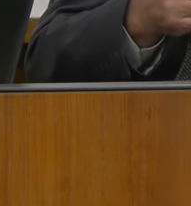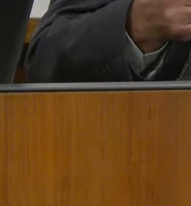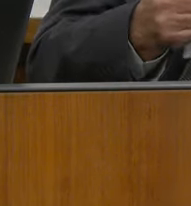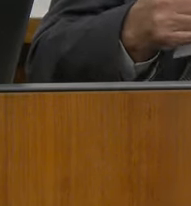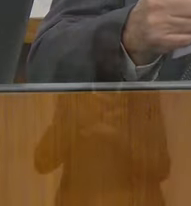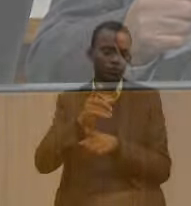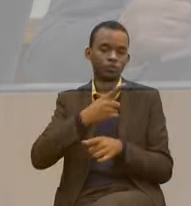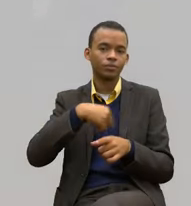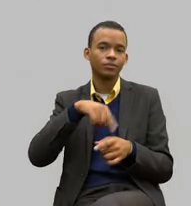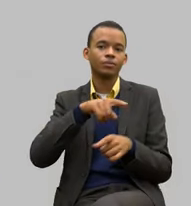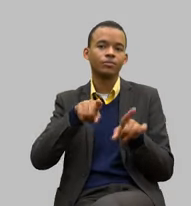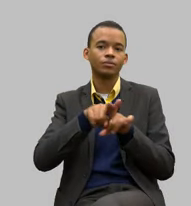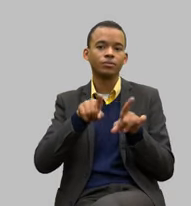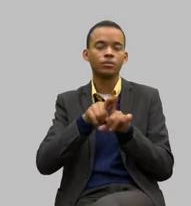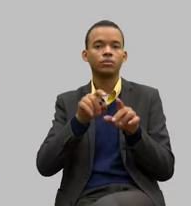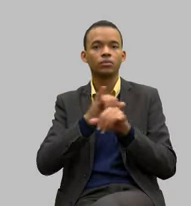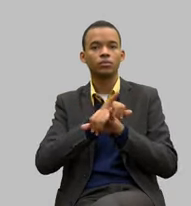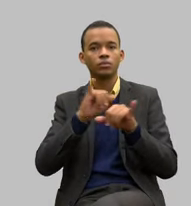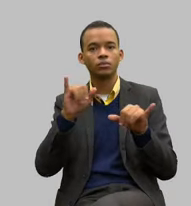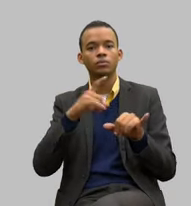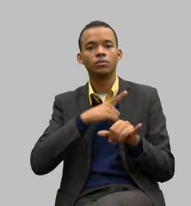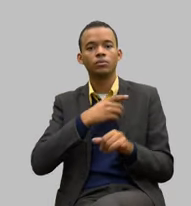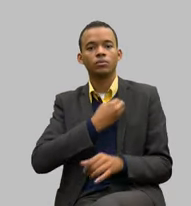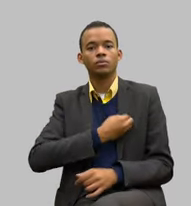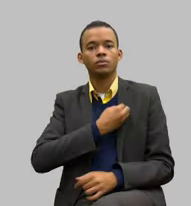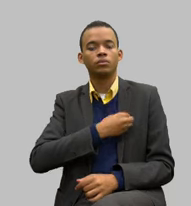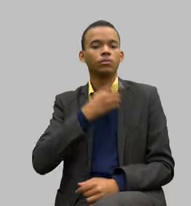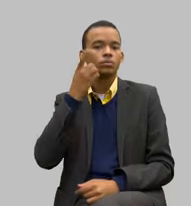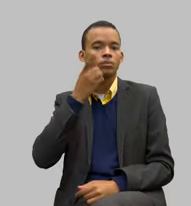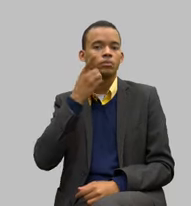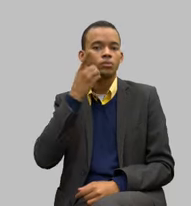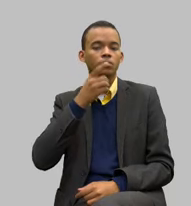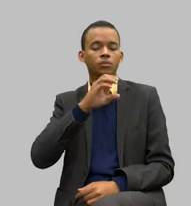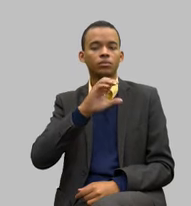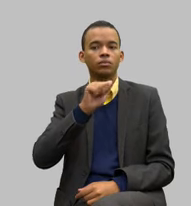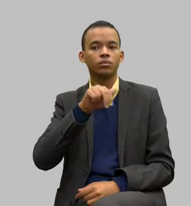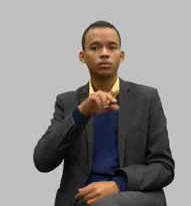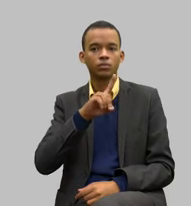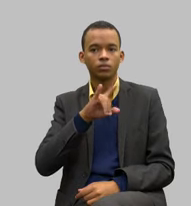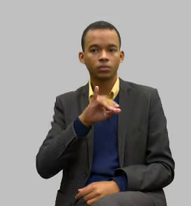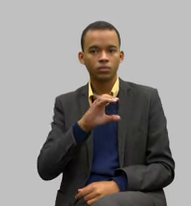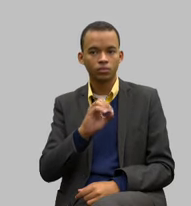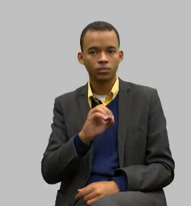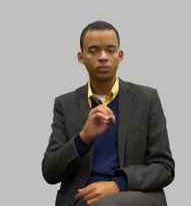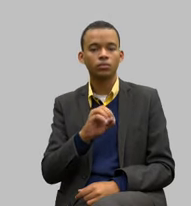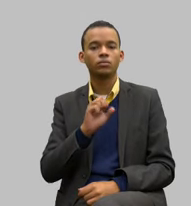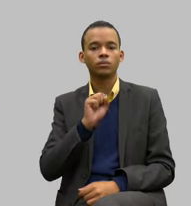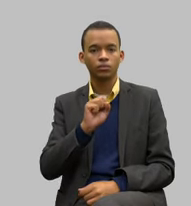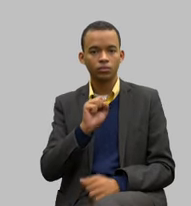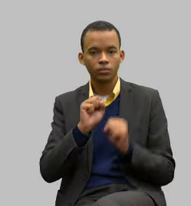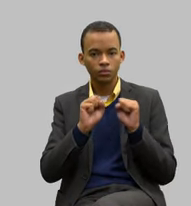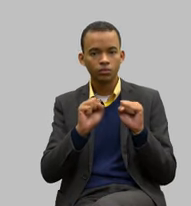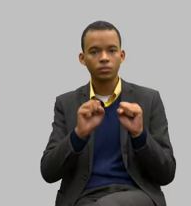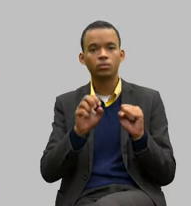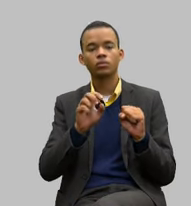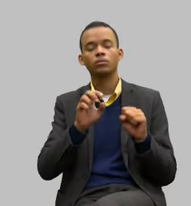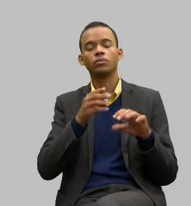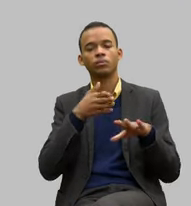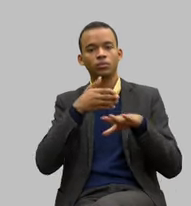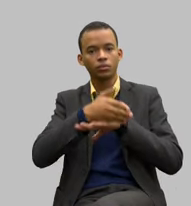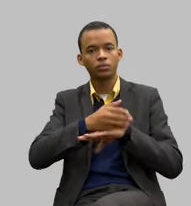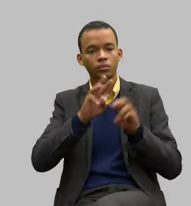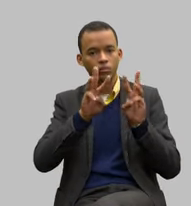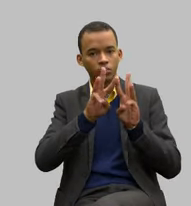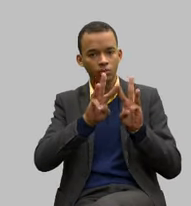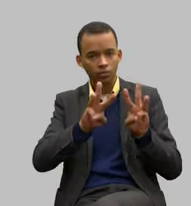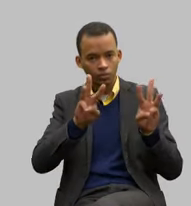presença do deputado Enes Cândido acesse o canal Assembleia fiscaliza para receber conteúdo exclusivo sobre as